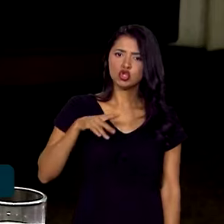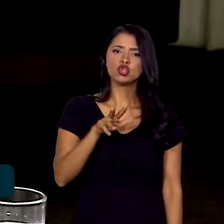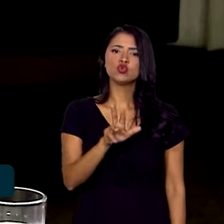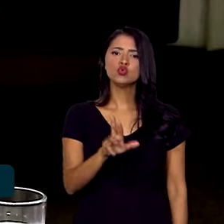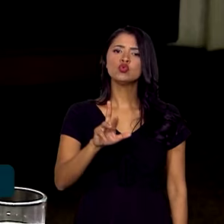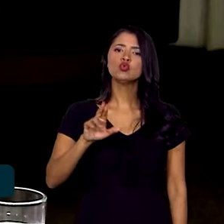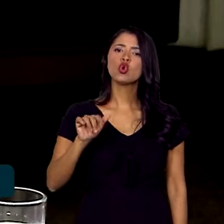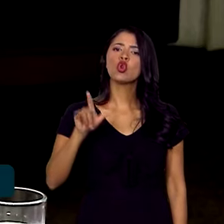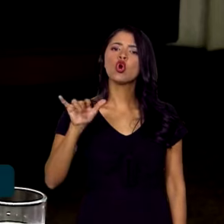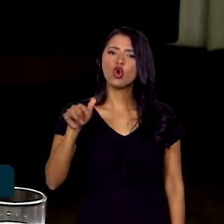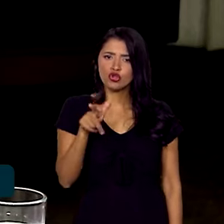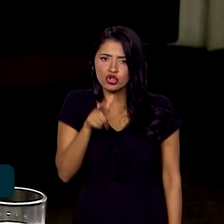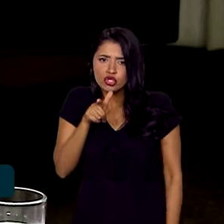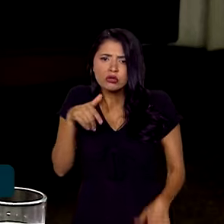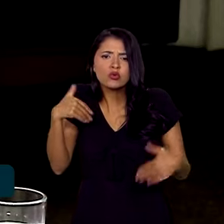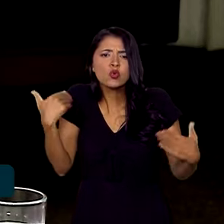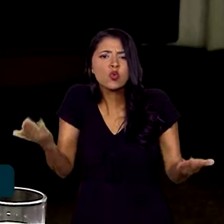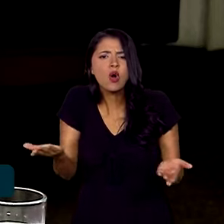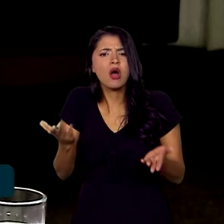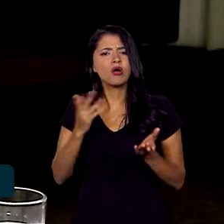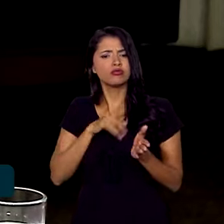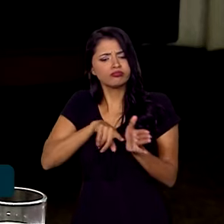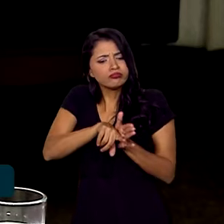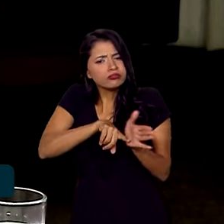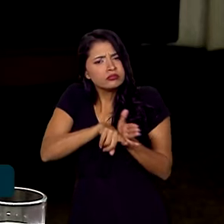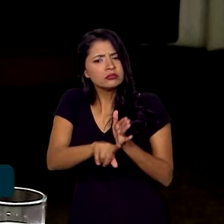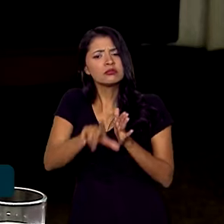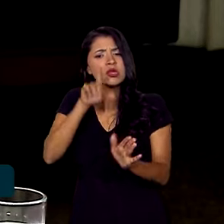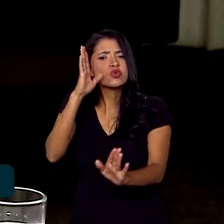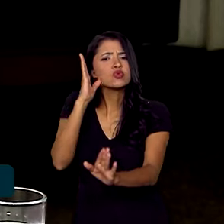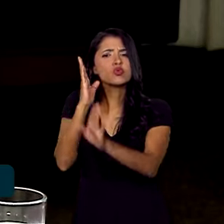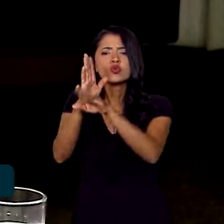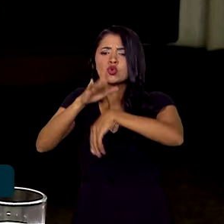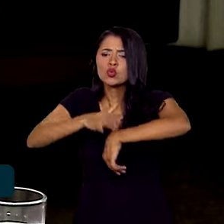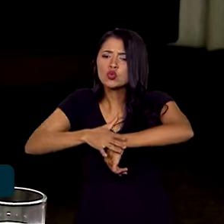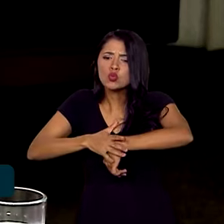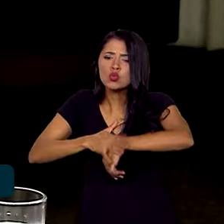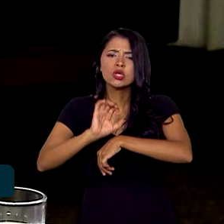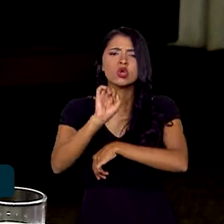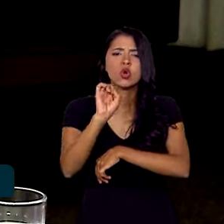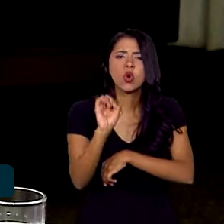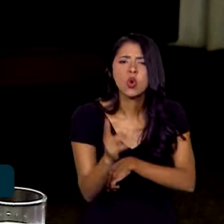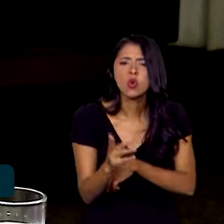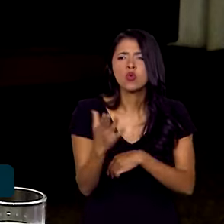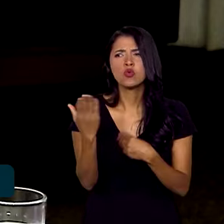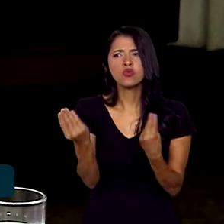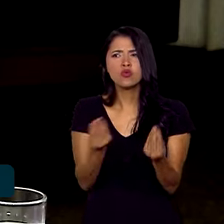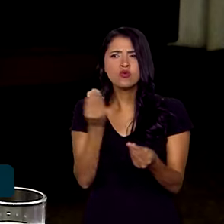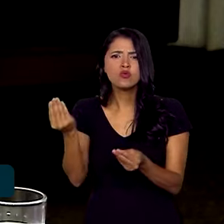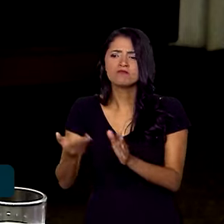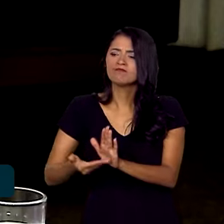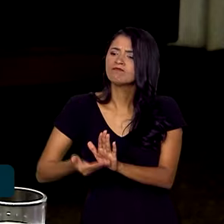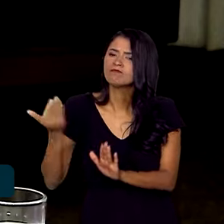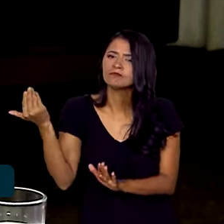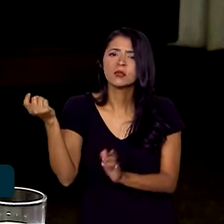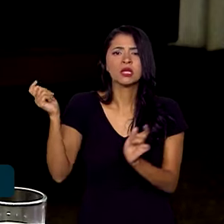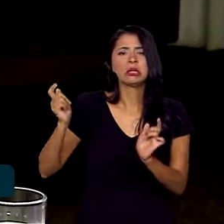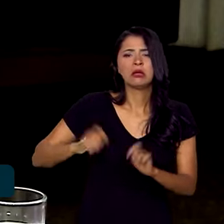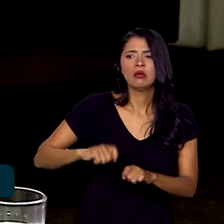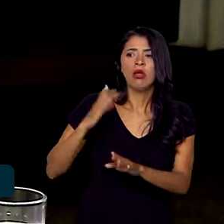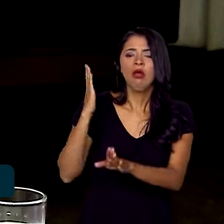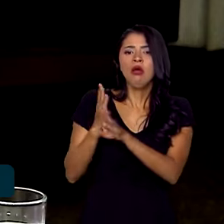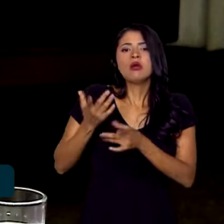exames de rotina aí para e diagnóstico precoce das doenças ou até para eliminação de um um possível